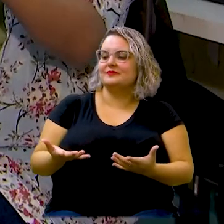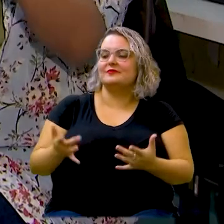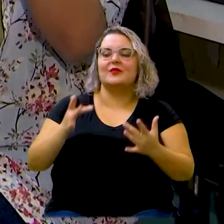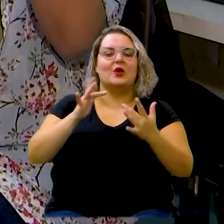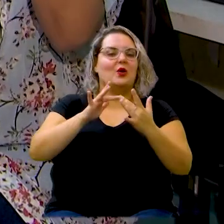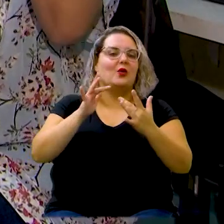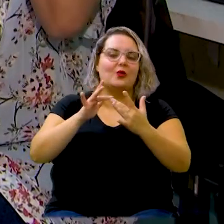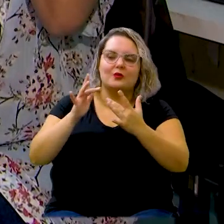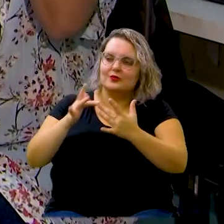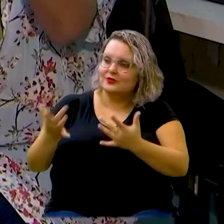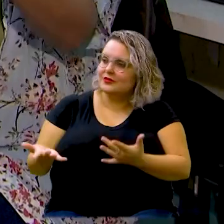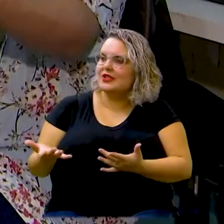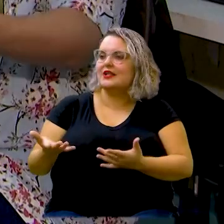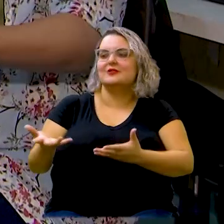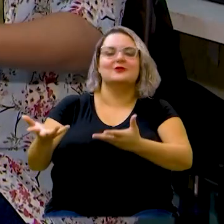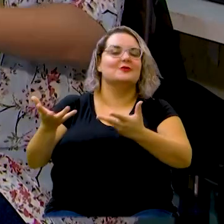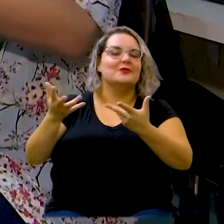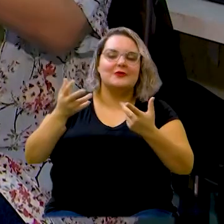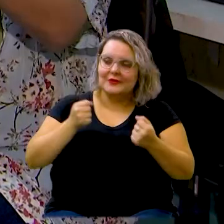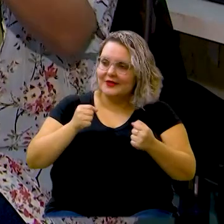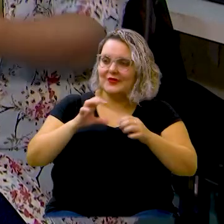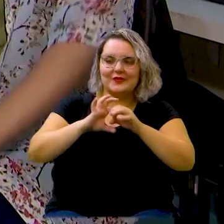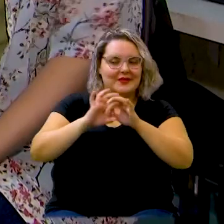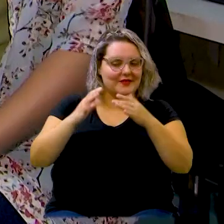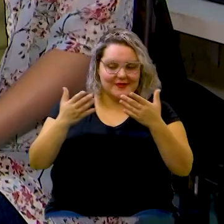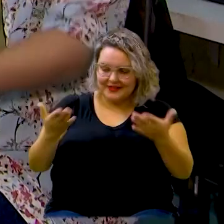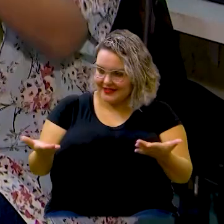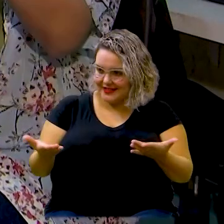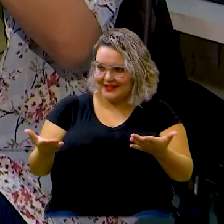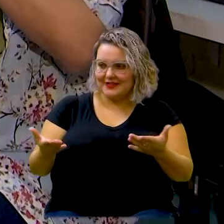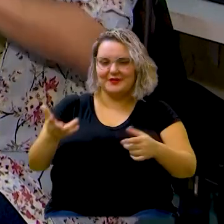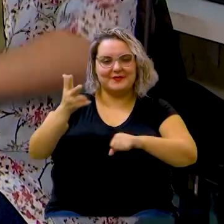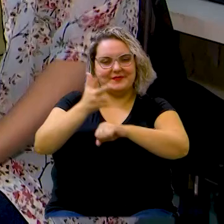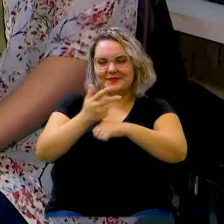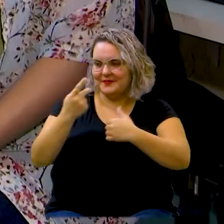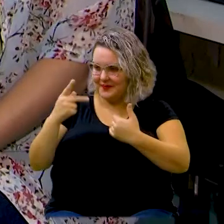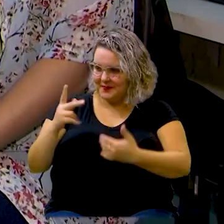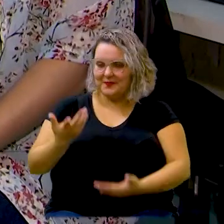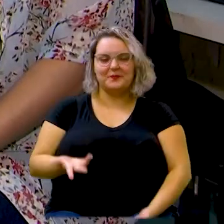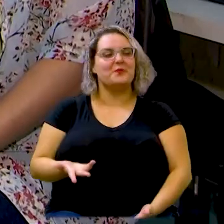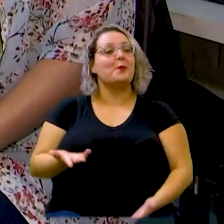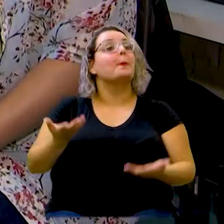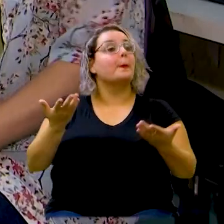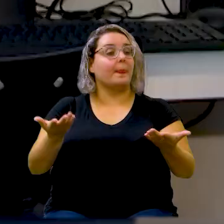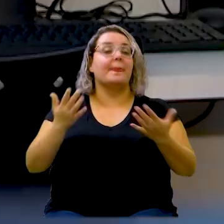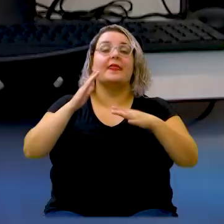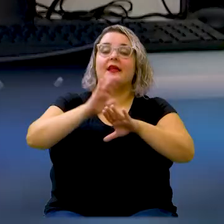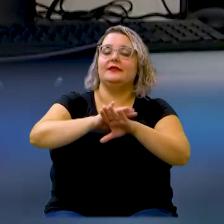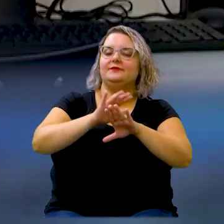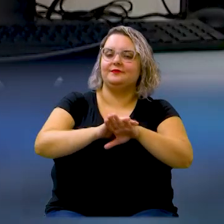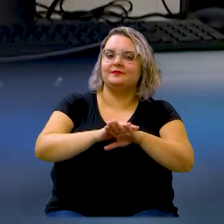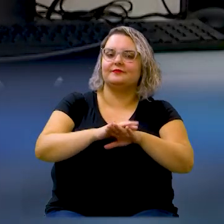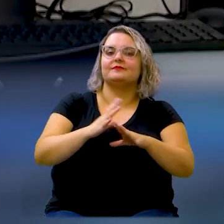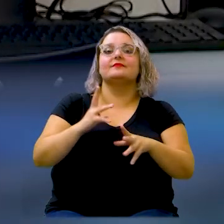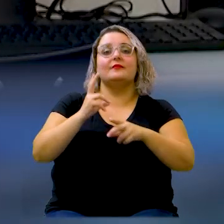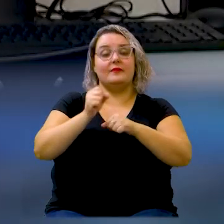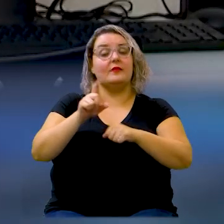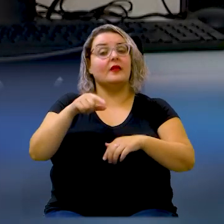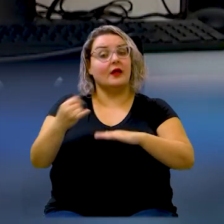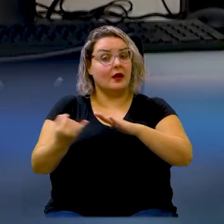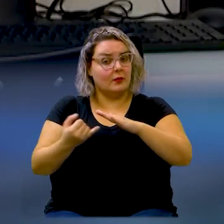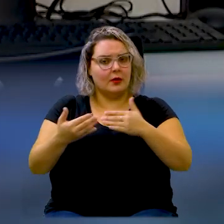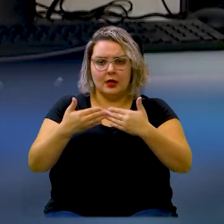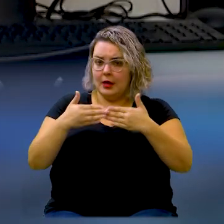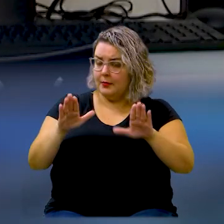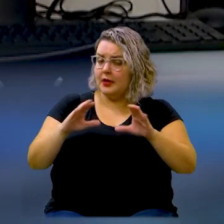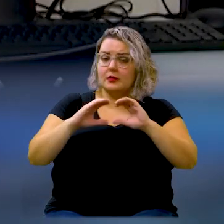contatos, convidar, fica à vontade, a câmera é sua. A Ação Forte é uma entidade que ela está